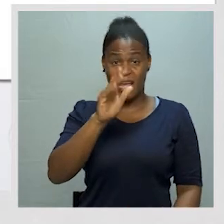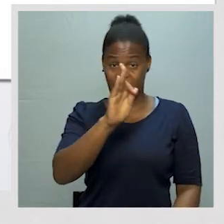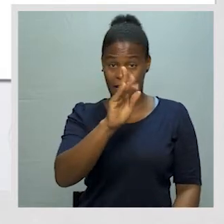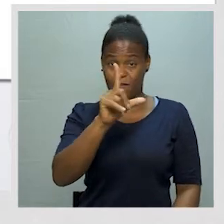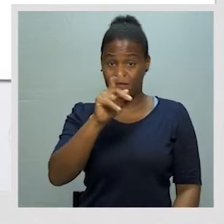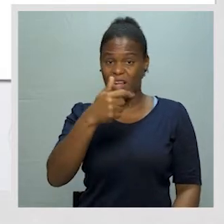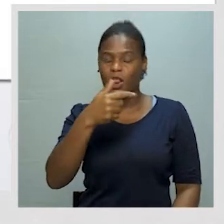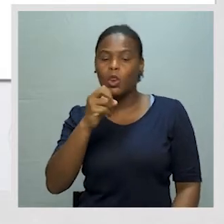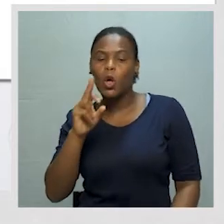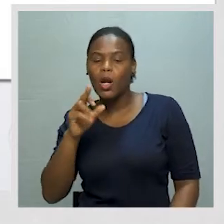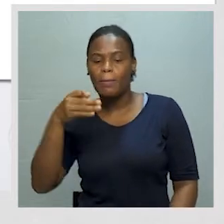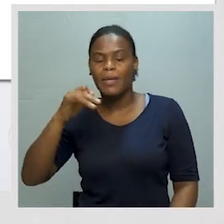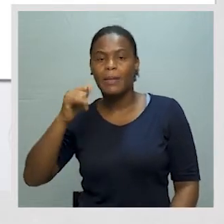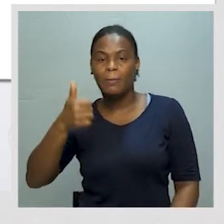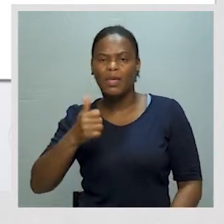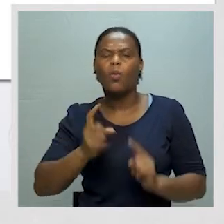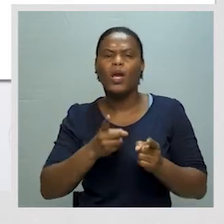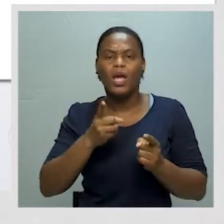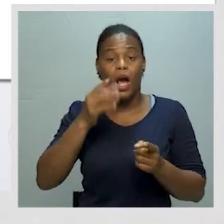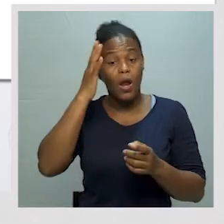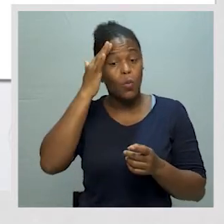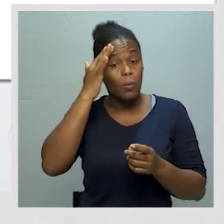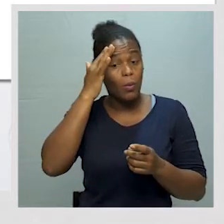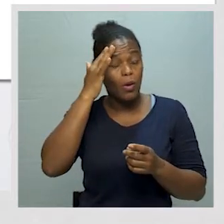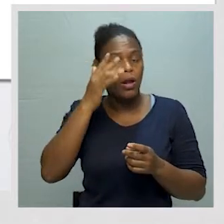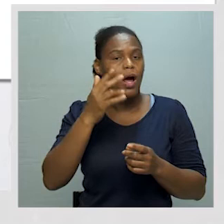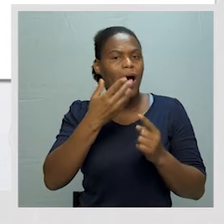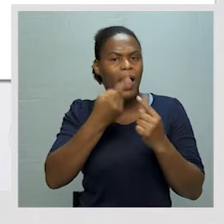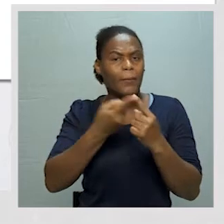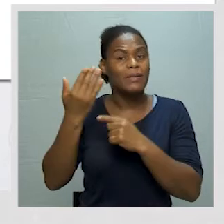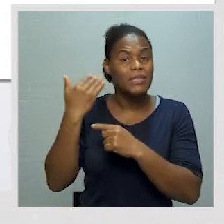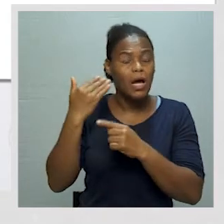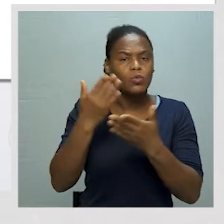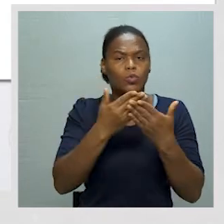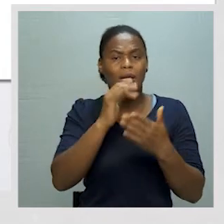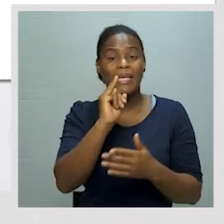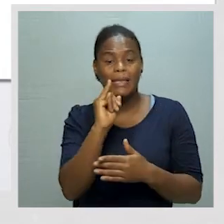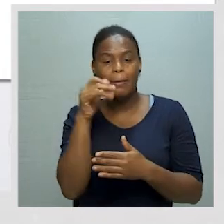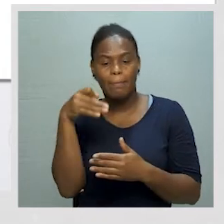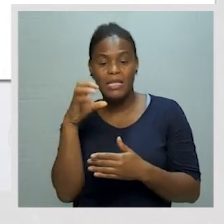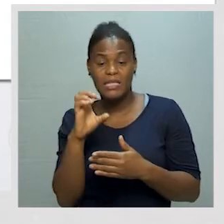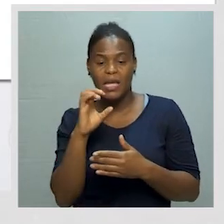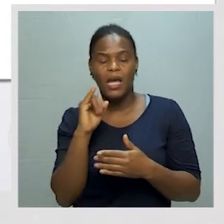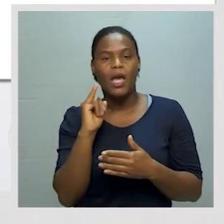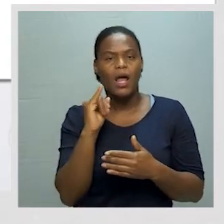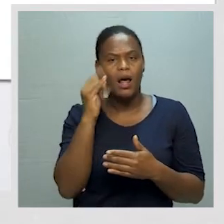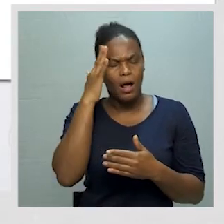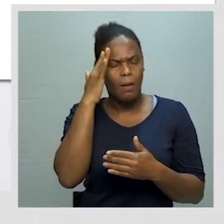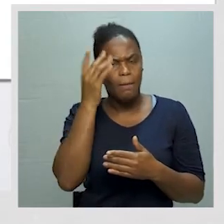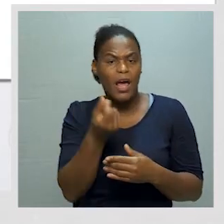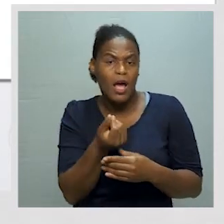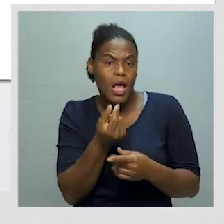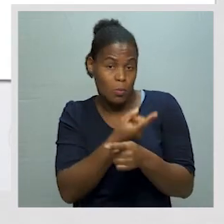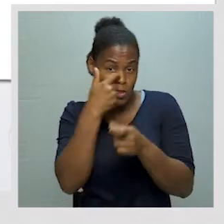um índice. Nós, no ano passado, estudamos um outro índice, que é o IPC, Índice de Preços no